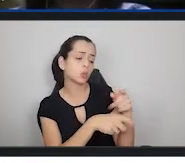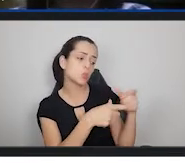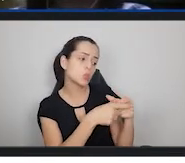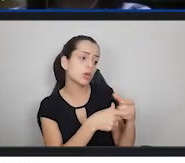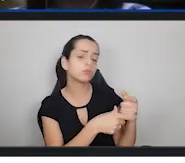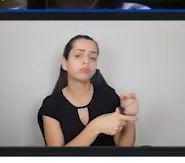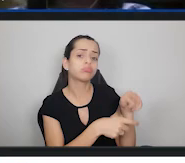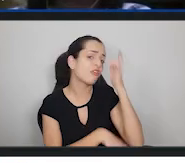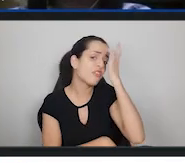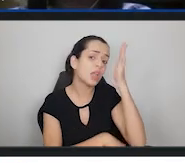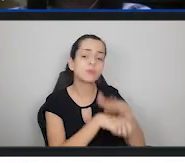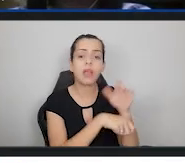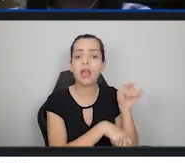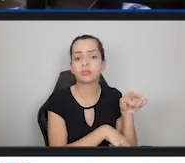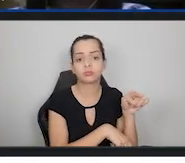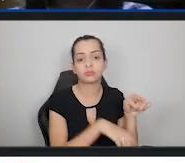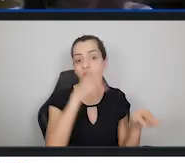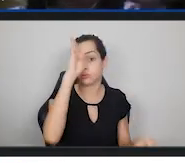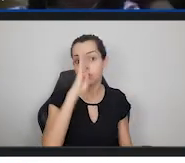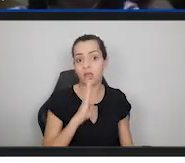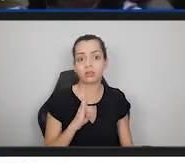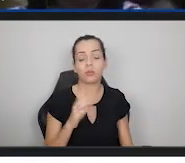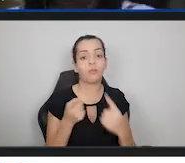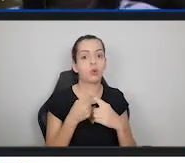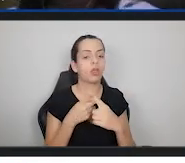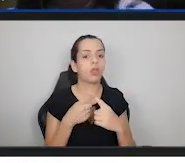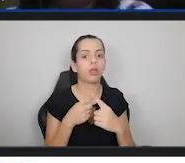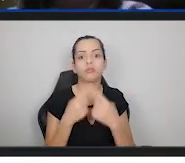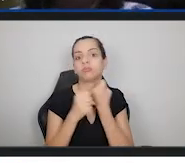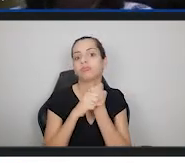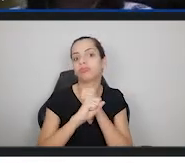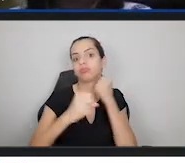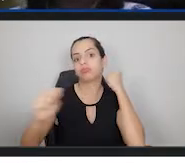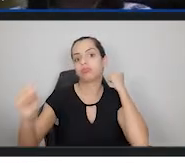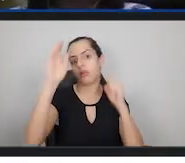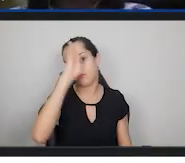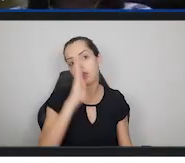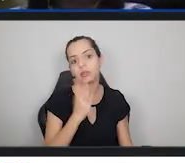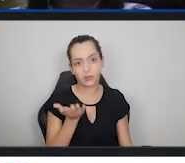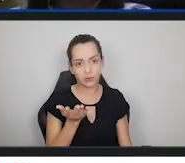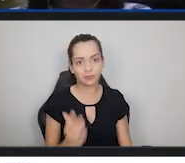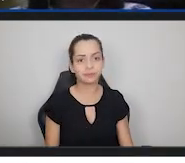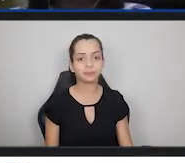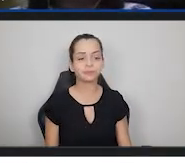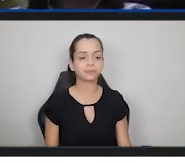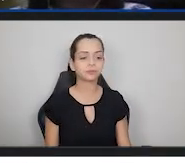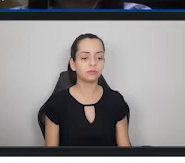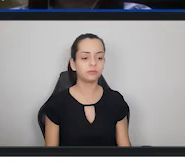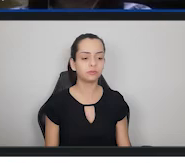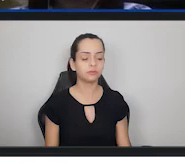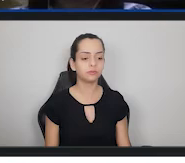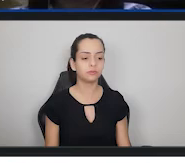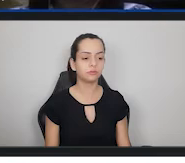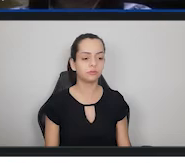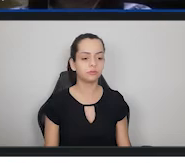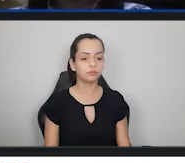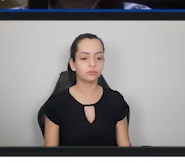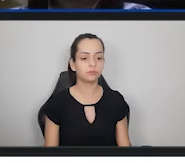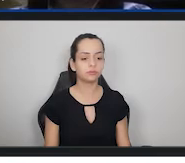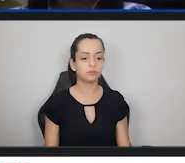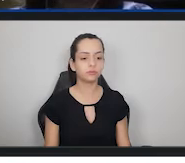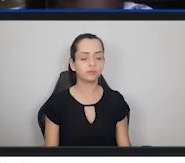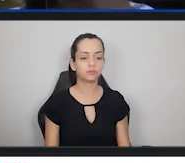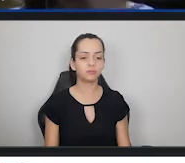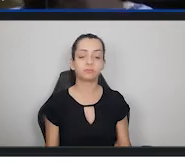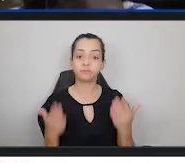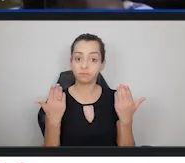do que comparar, né, do que operar um sistema europeu. Se a gente pegar países isolados, é muito mais